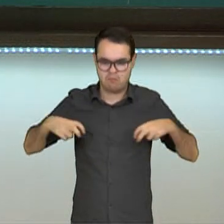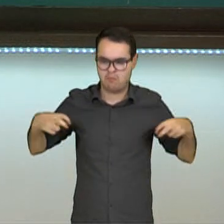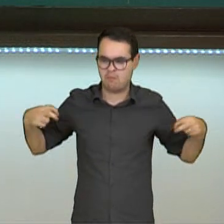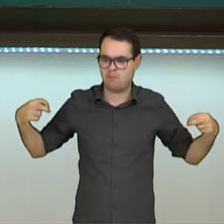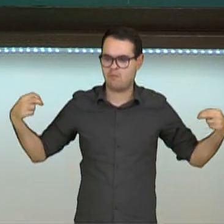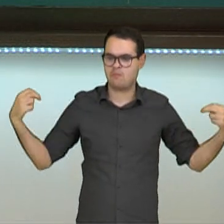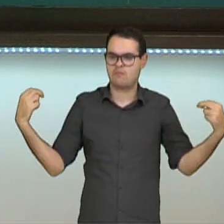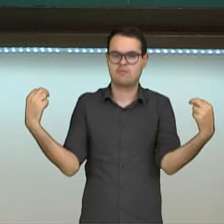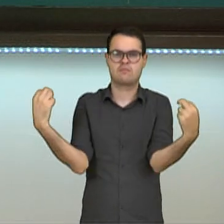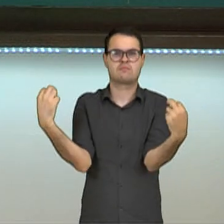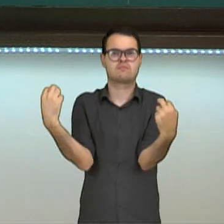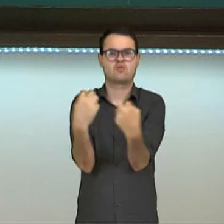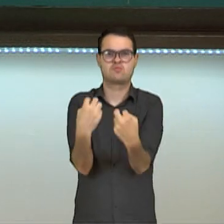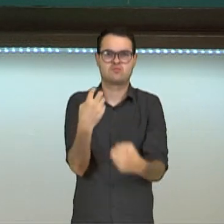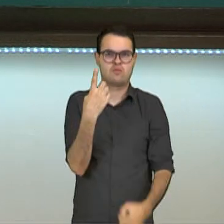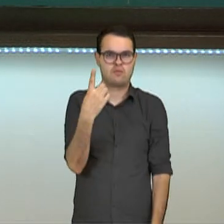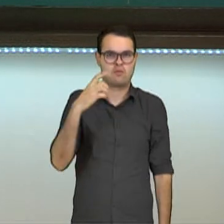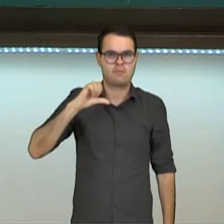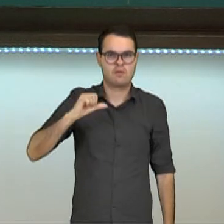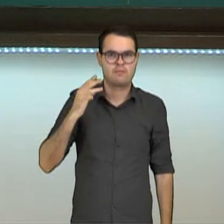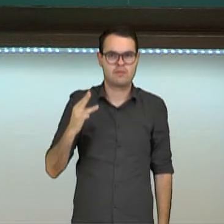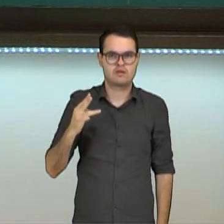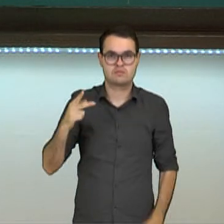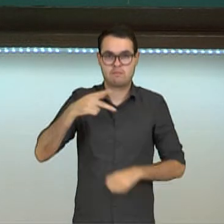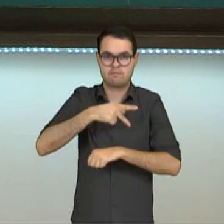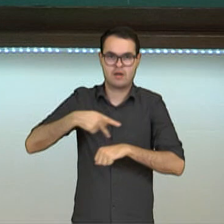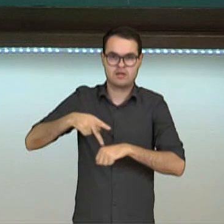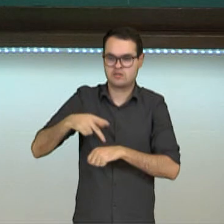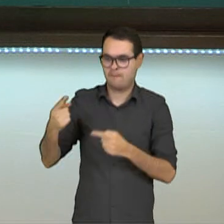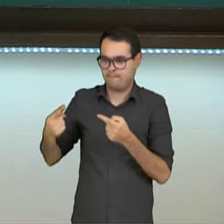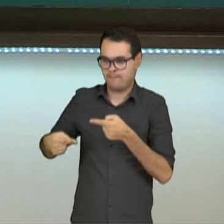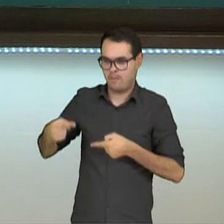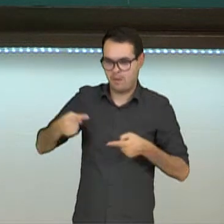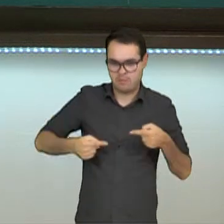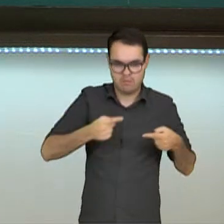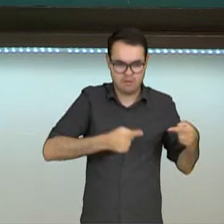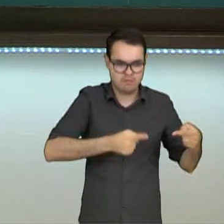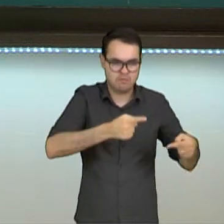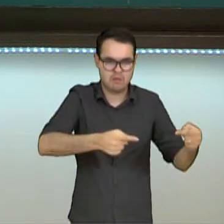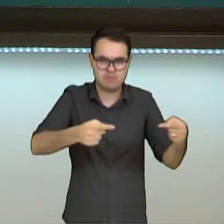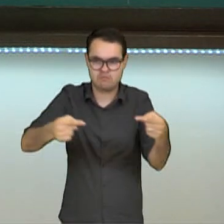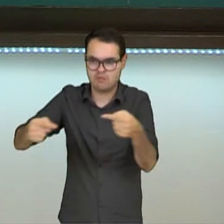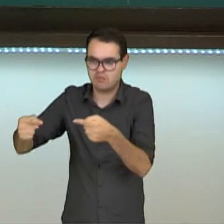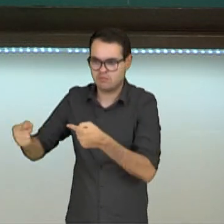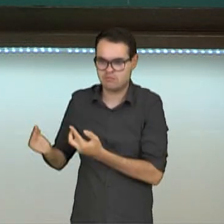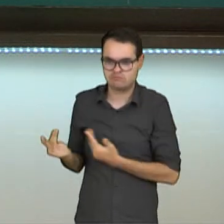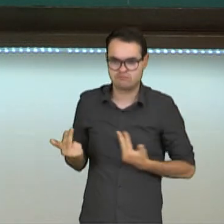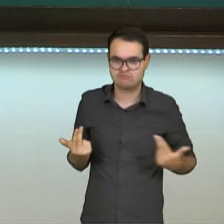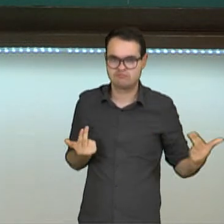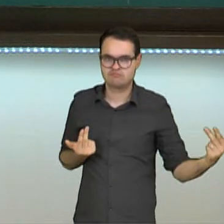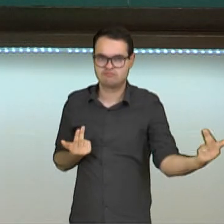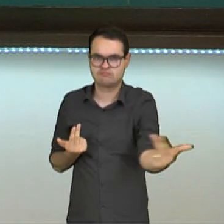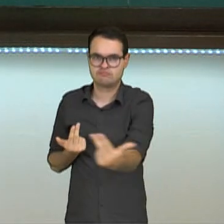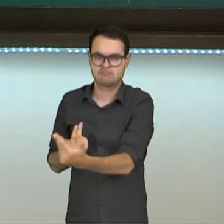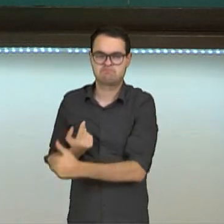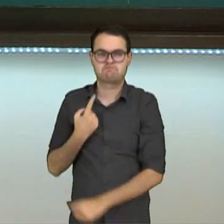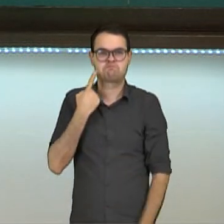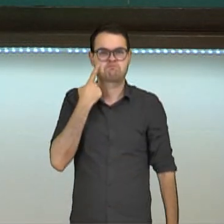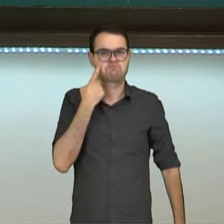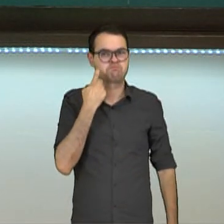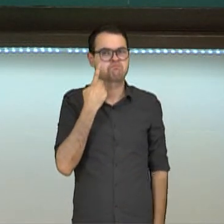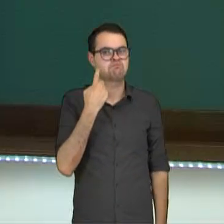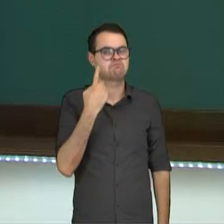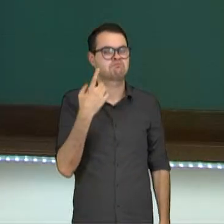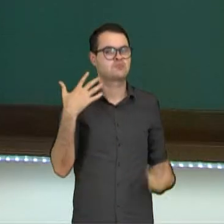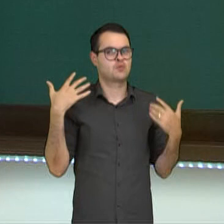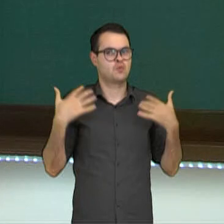193 países reunidos, discutindo um assunto em comum para todos. Isso é muito interessante,